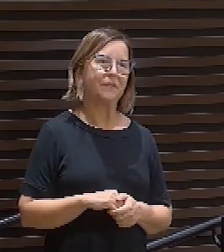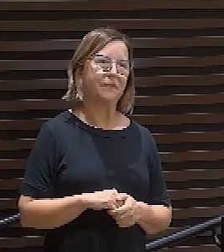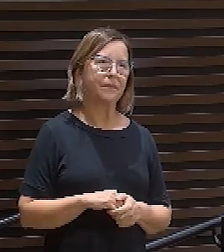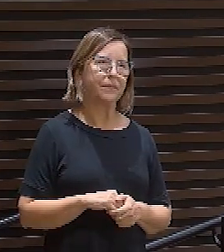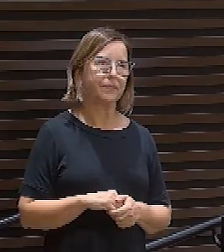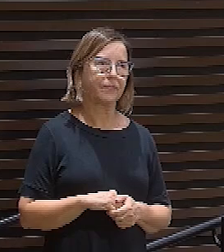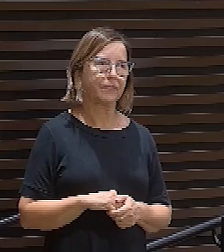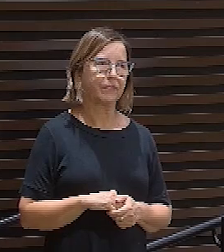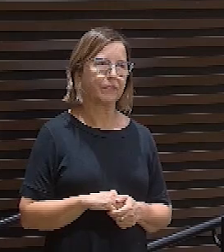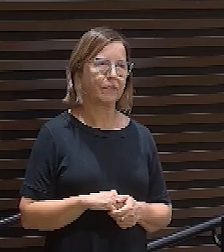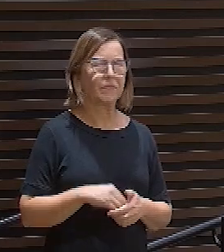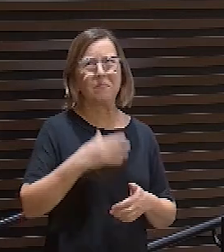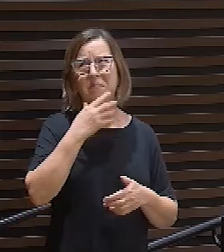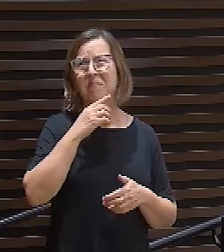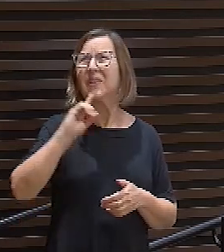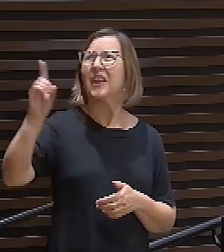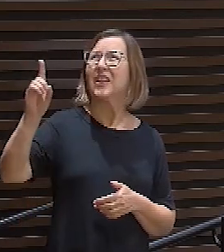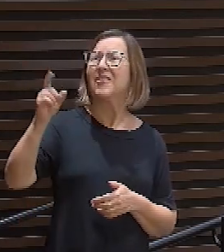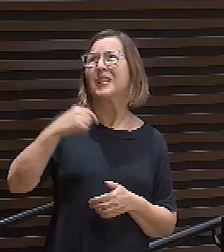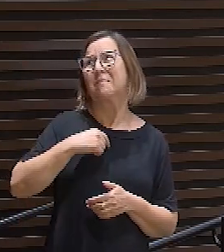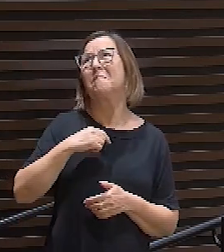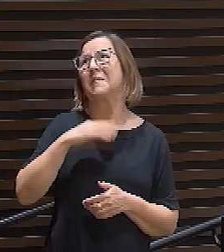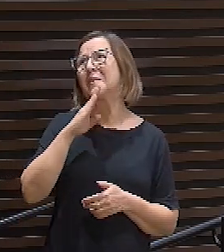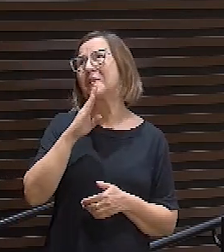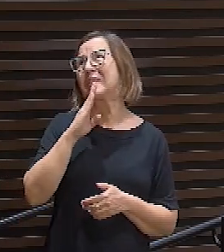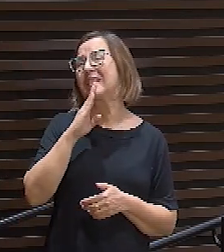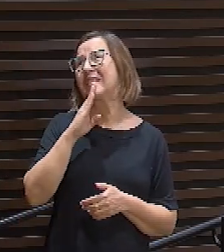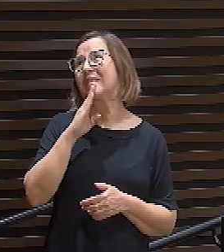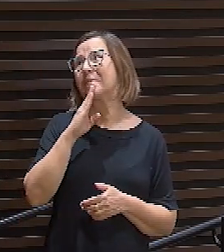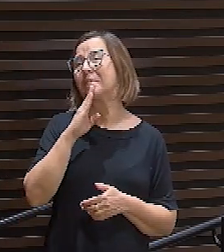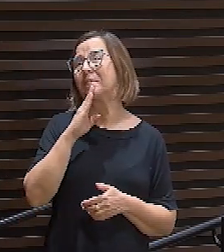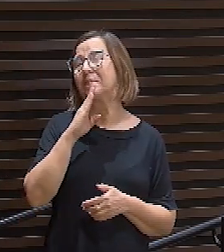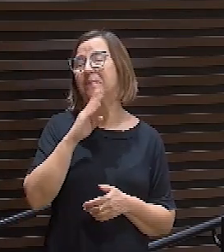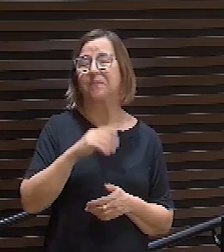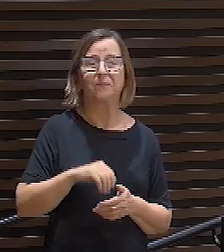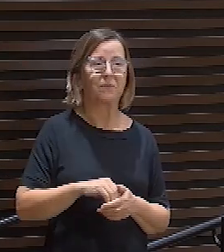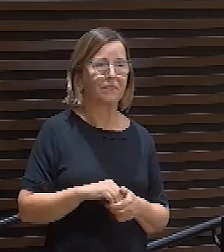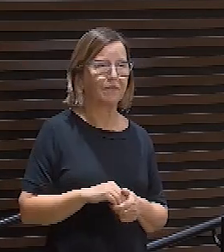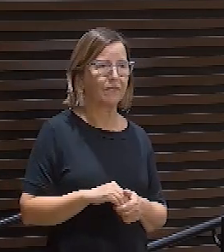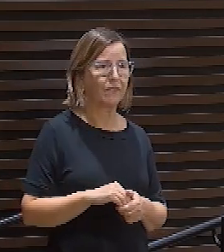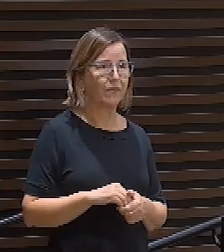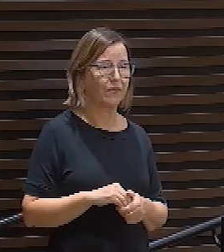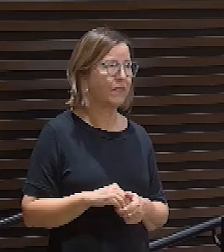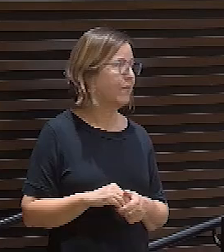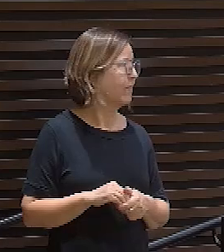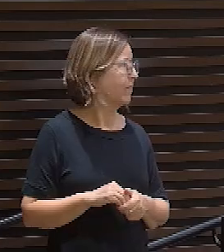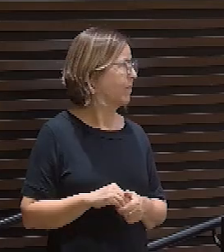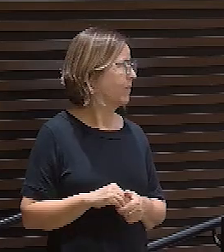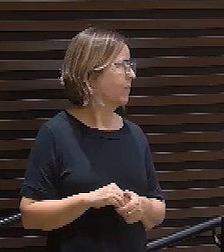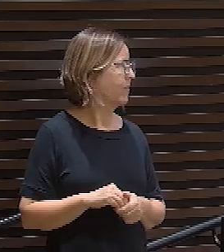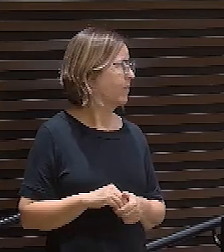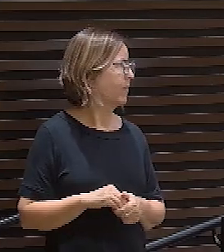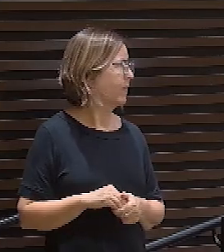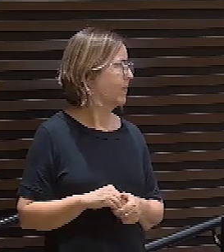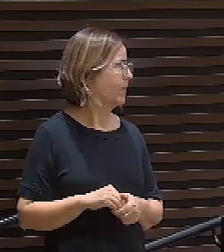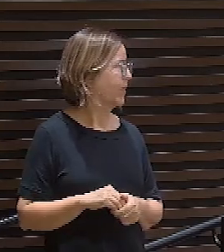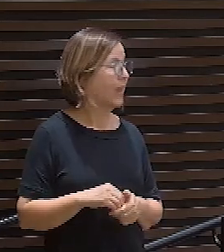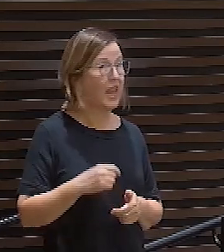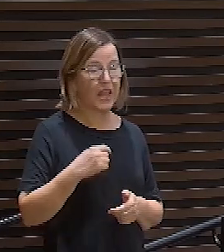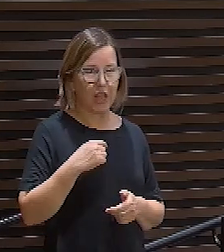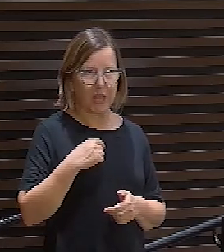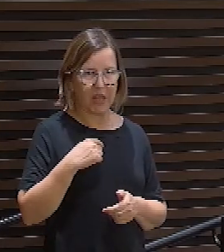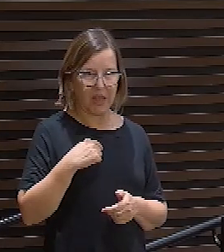Pai, você me conhece. Você me viu. Eu desci, me fiz homem e vivi uma